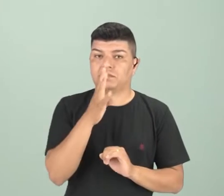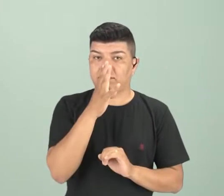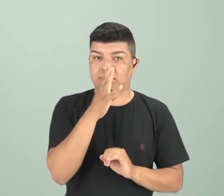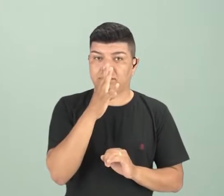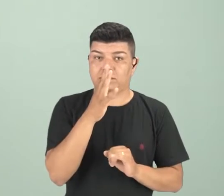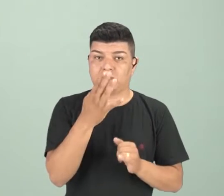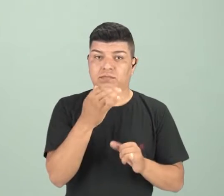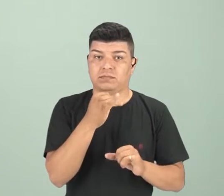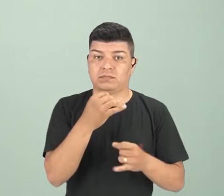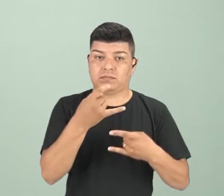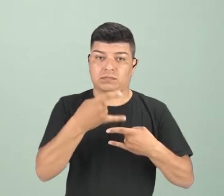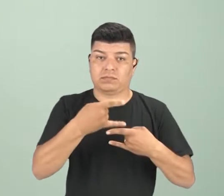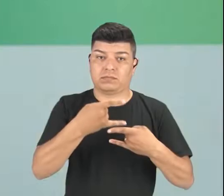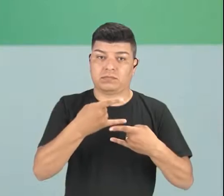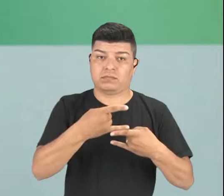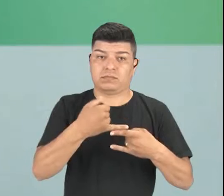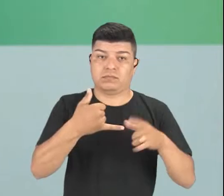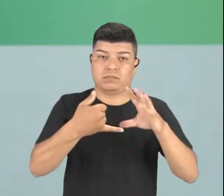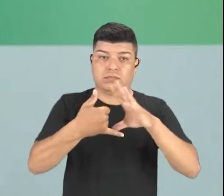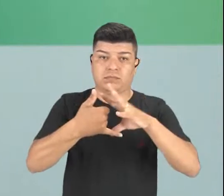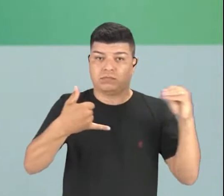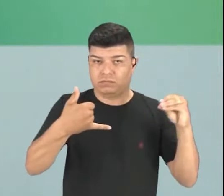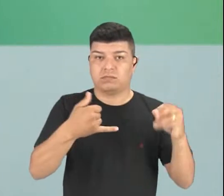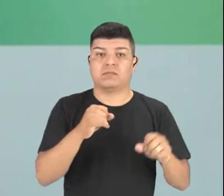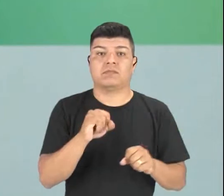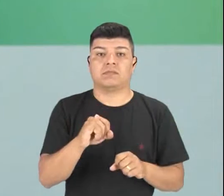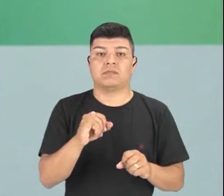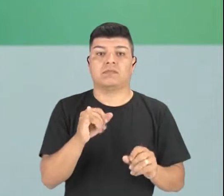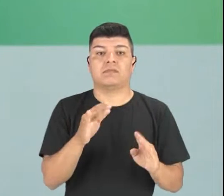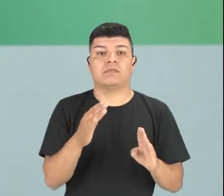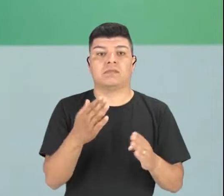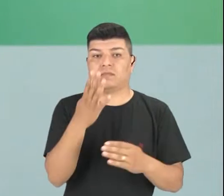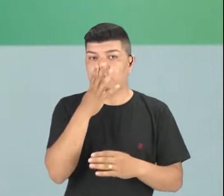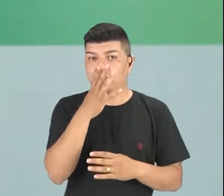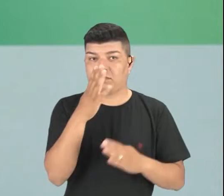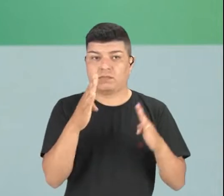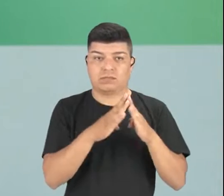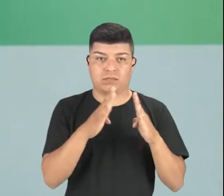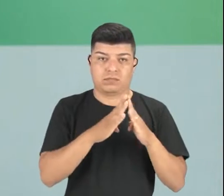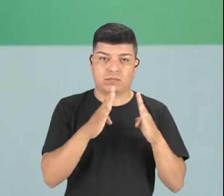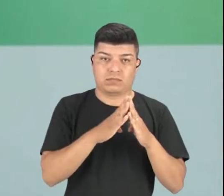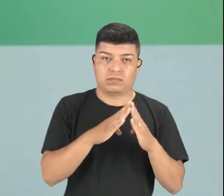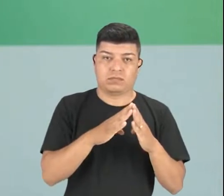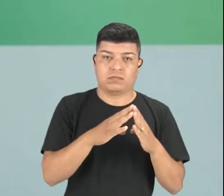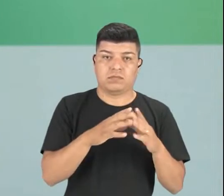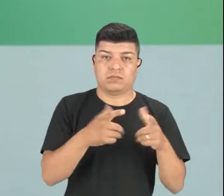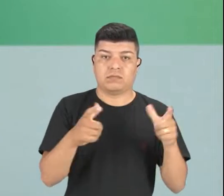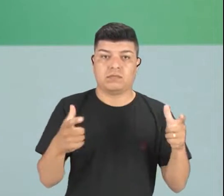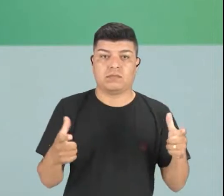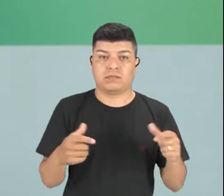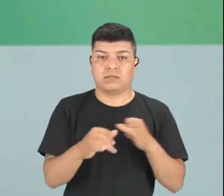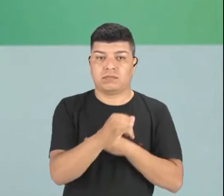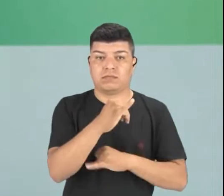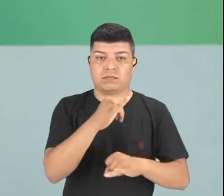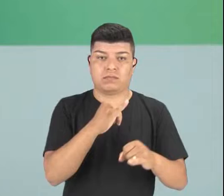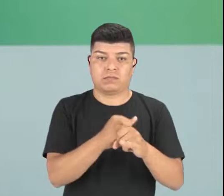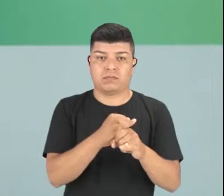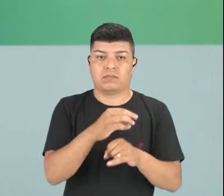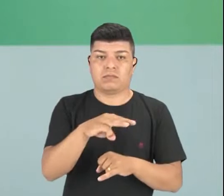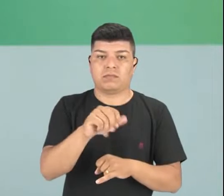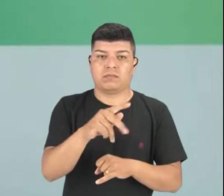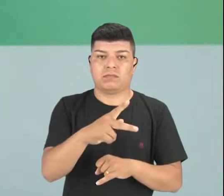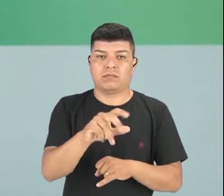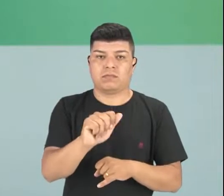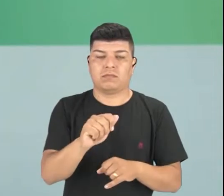assistindo online, tira um print. Se você está assistindo em casa, a grande maioria dos nossos alunos já assiste em casa, vai na internet, mapa mental